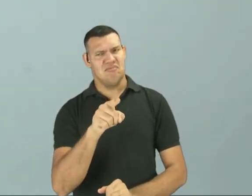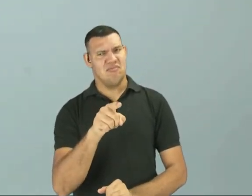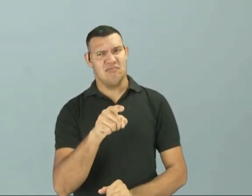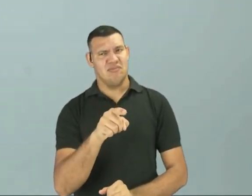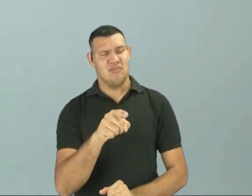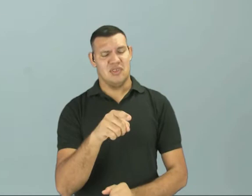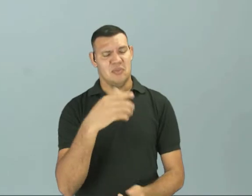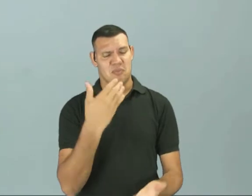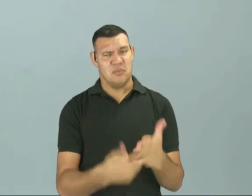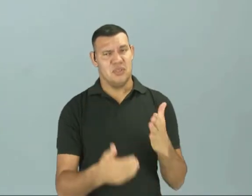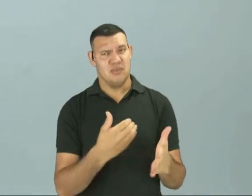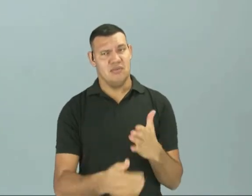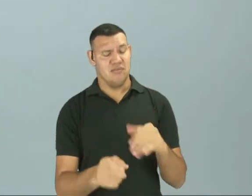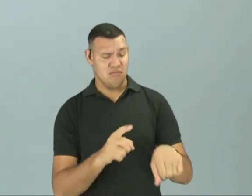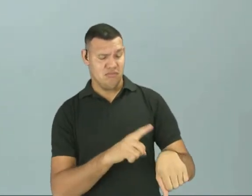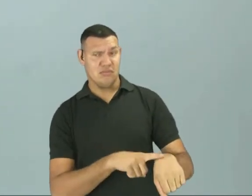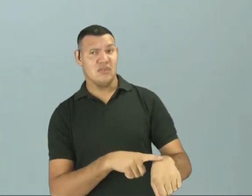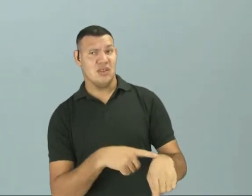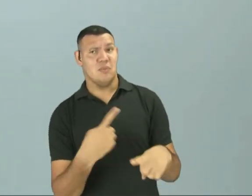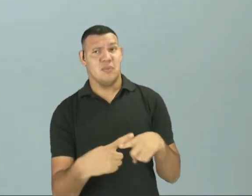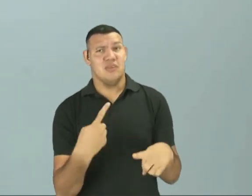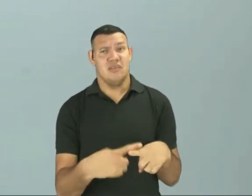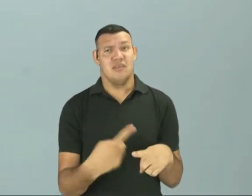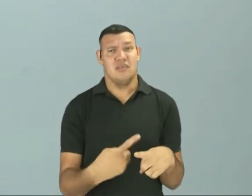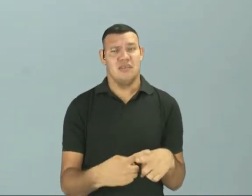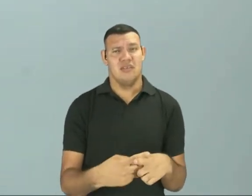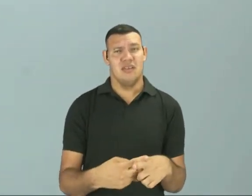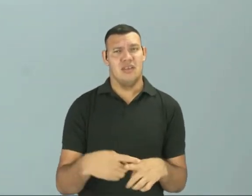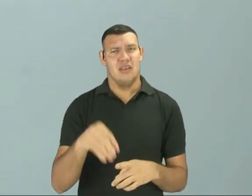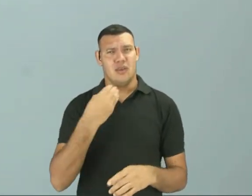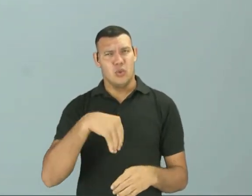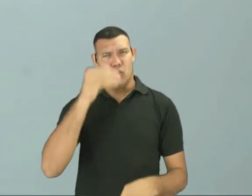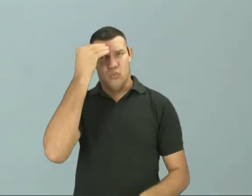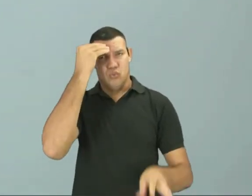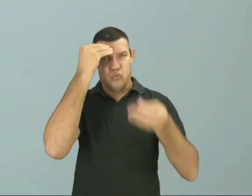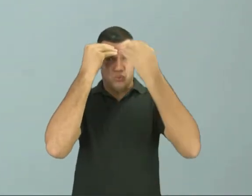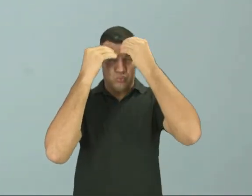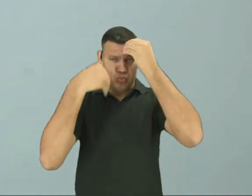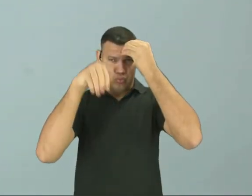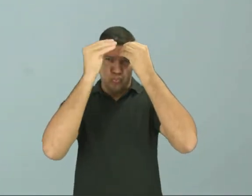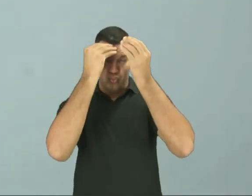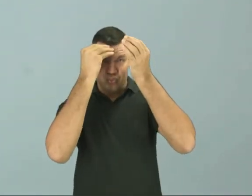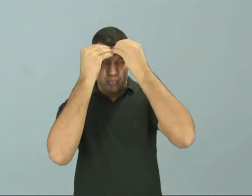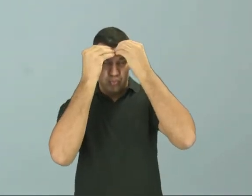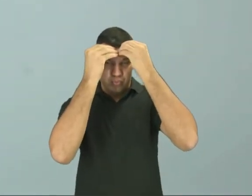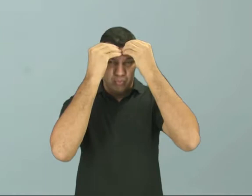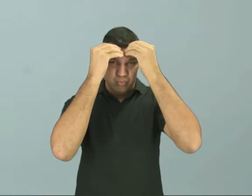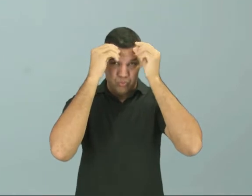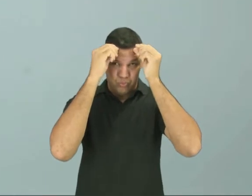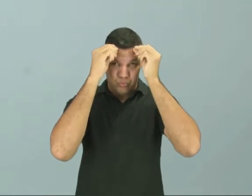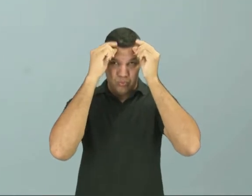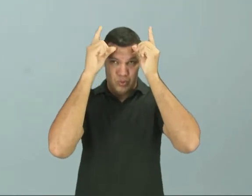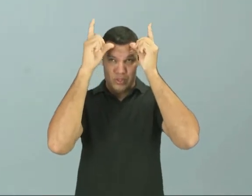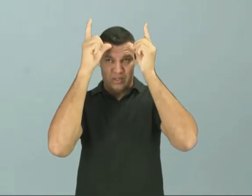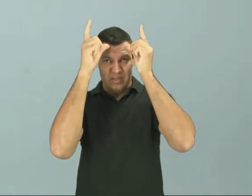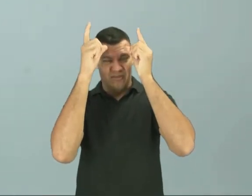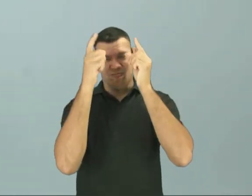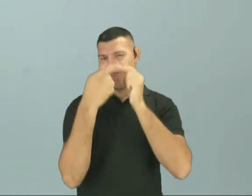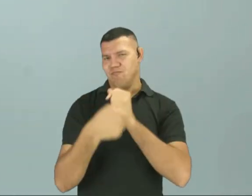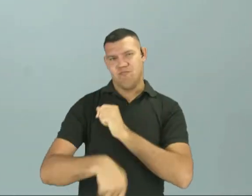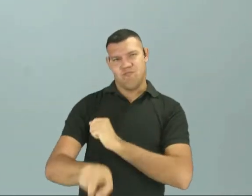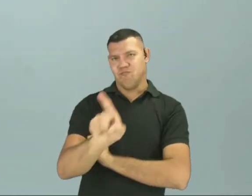porque aí você vai ter que decorar vários e vários verbos e não vem ao caso aqui, né? O negócio é